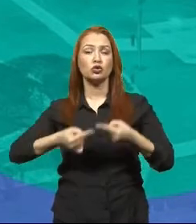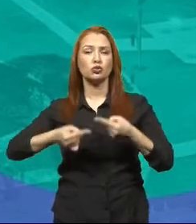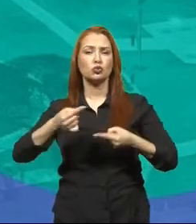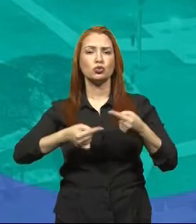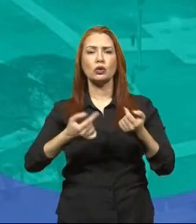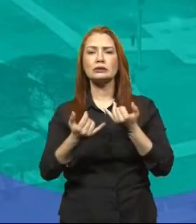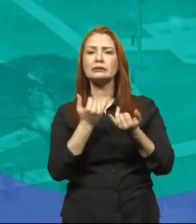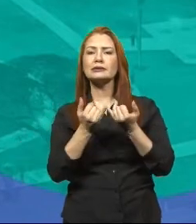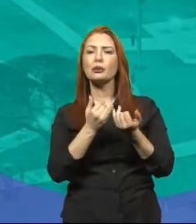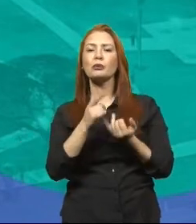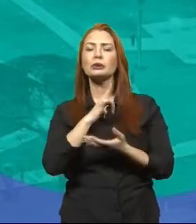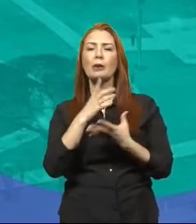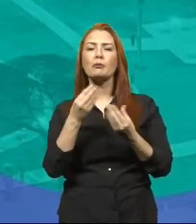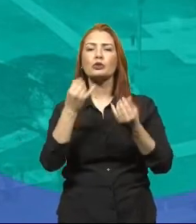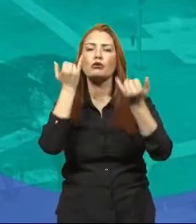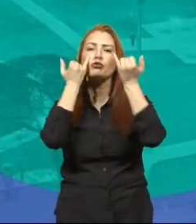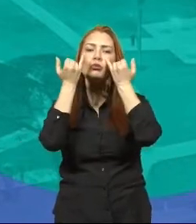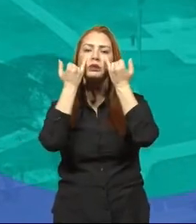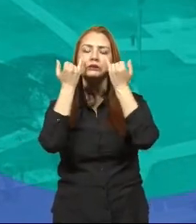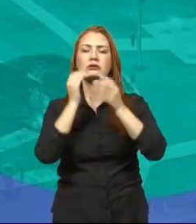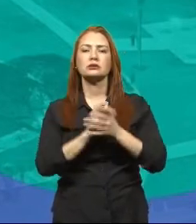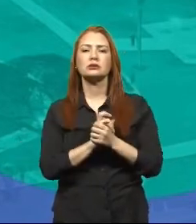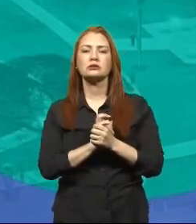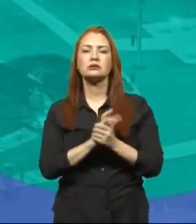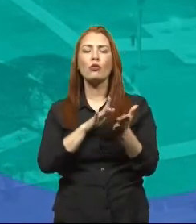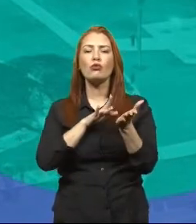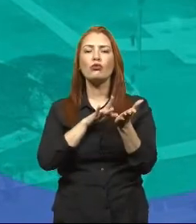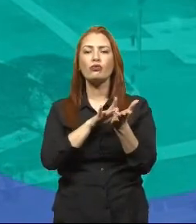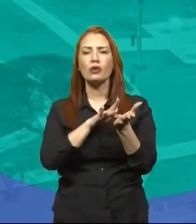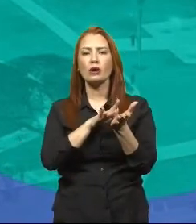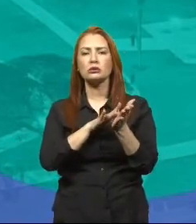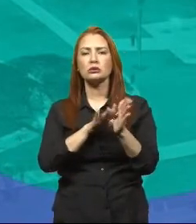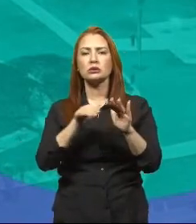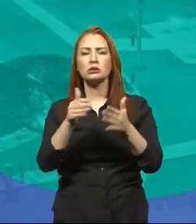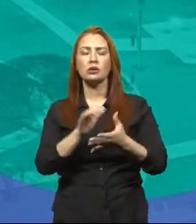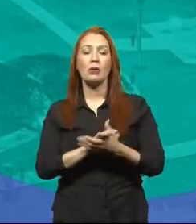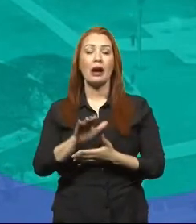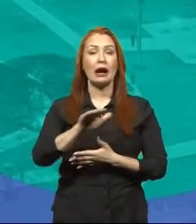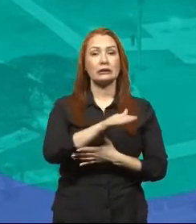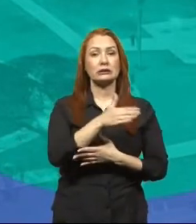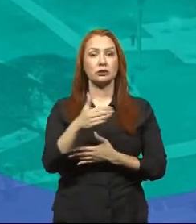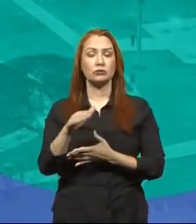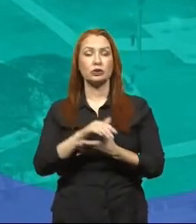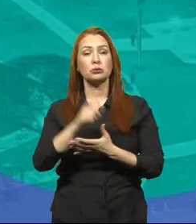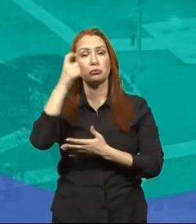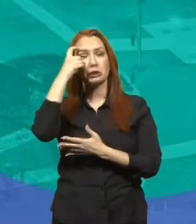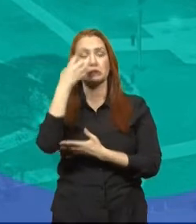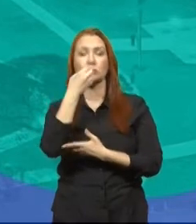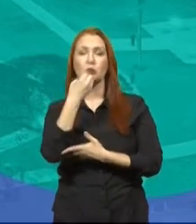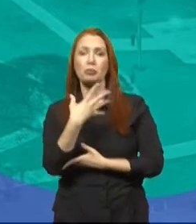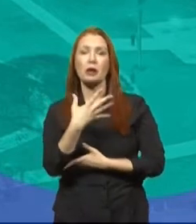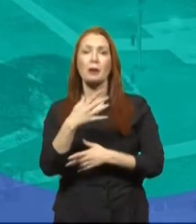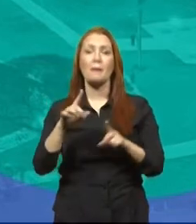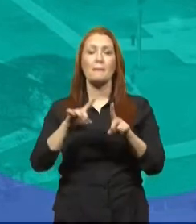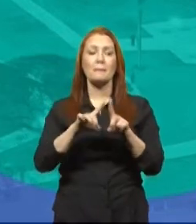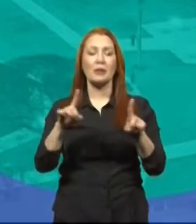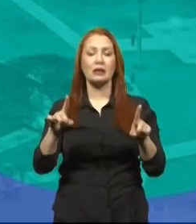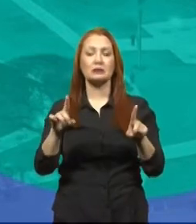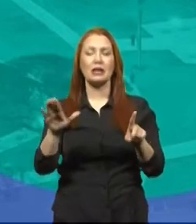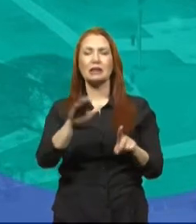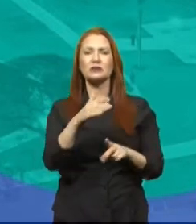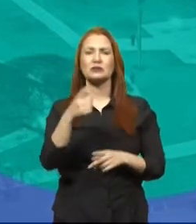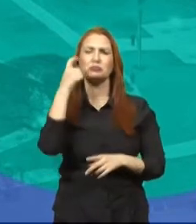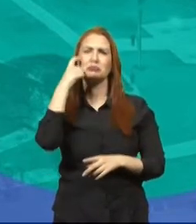não verdadeiras ou falsas ou o que for, porque a gente às vezes, até na boa fé, acaba sendo um pouco